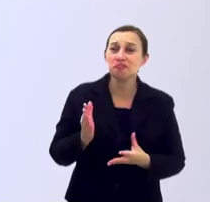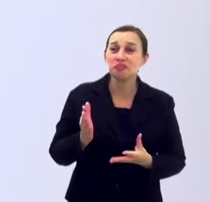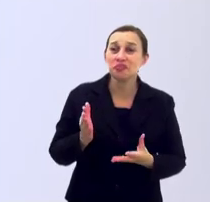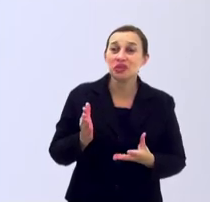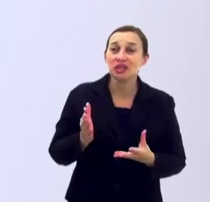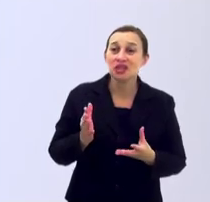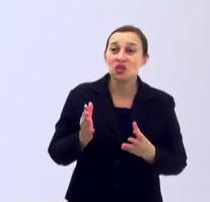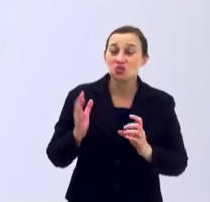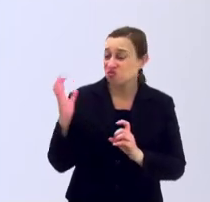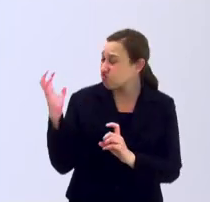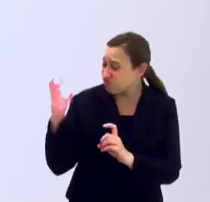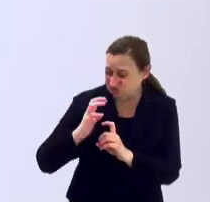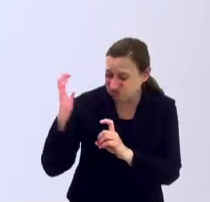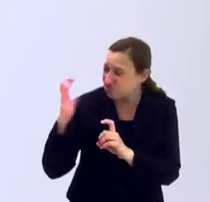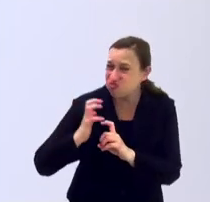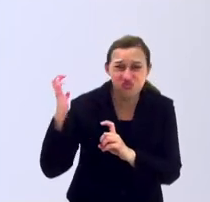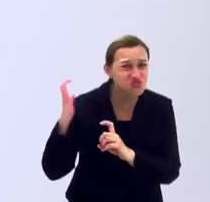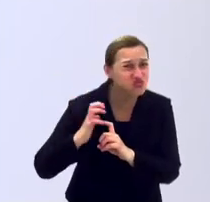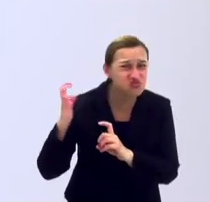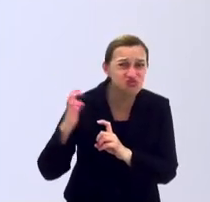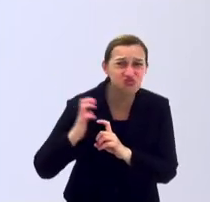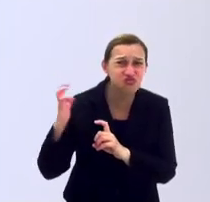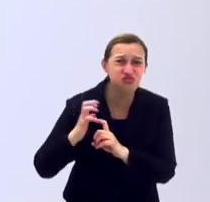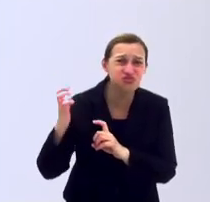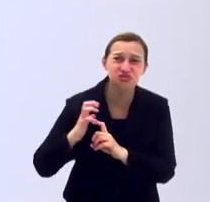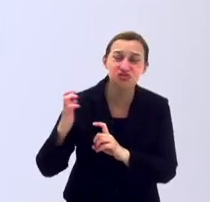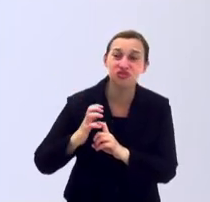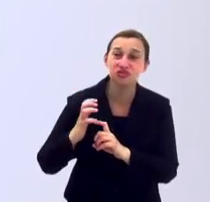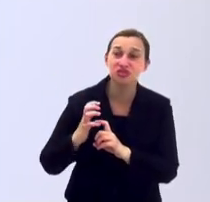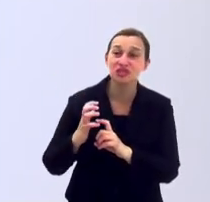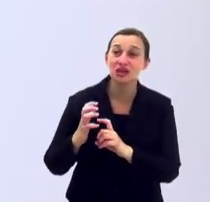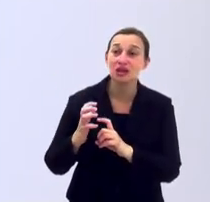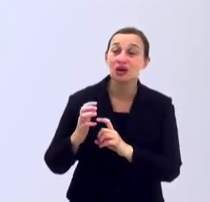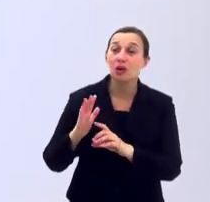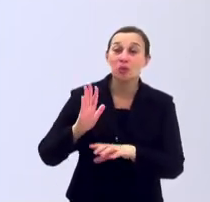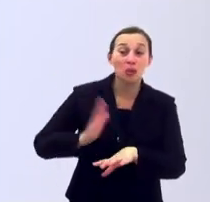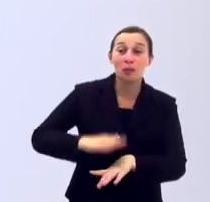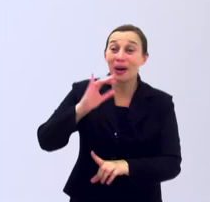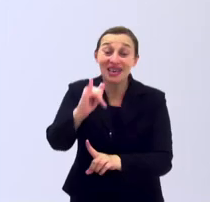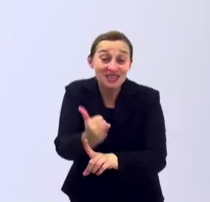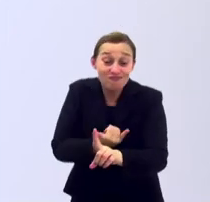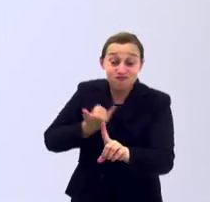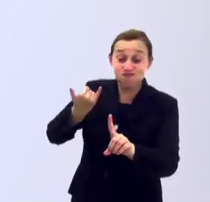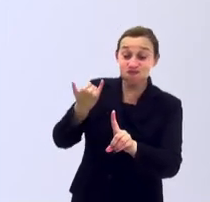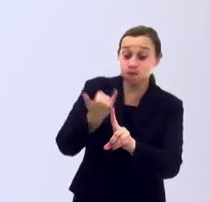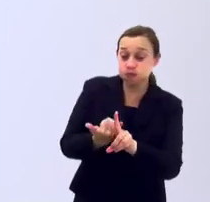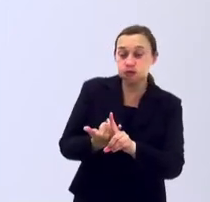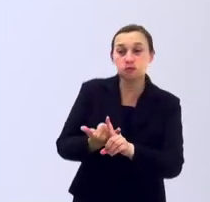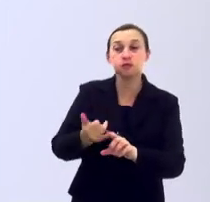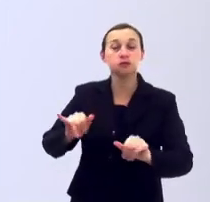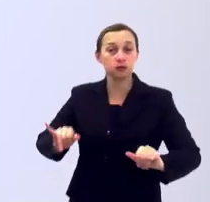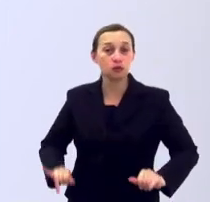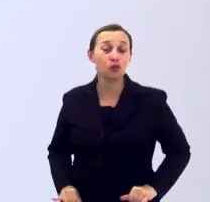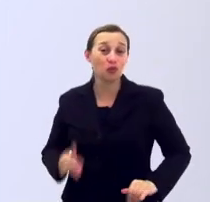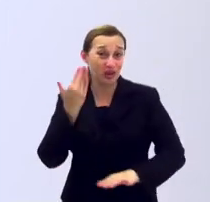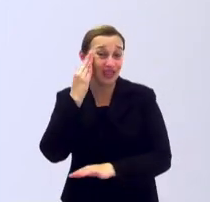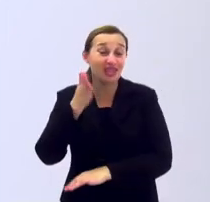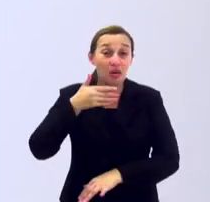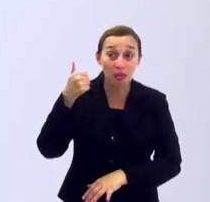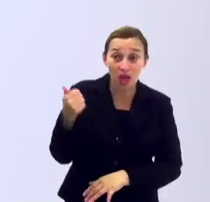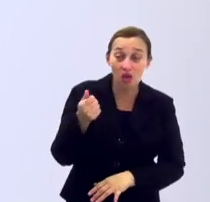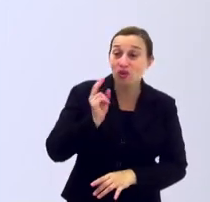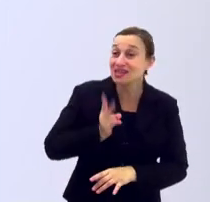Por mais opressão que vocês sofram, por mais bullying que vocês sofram, vamos colocar assim para vocês